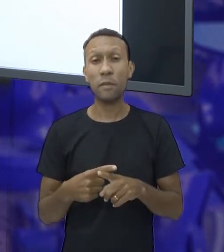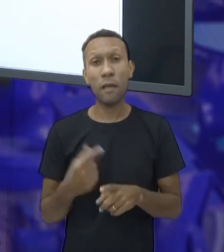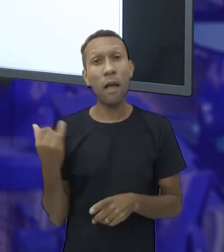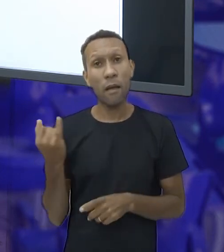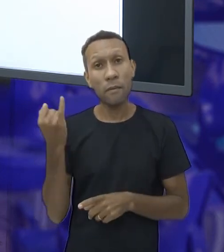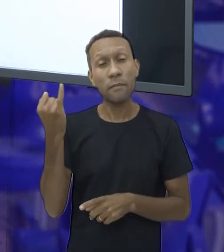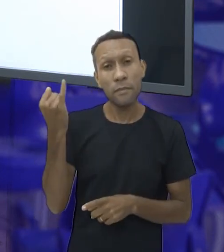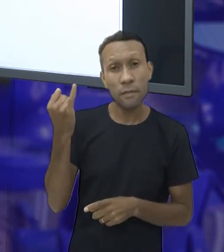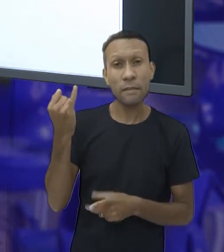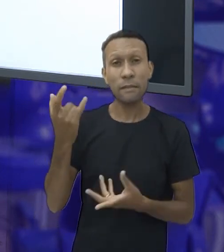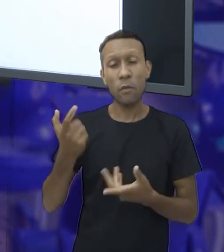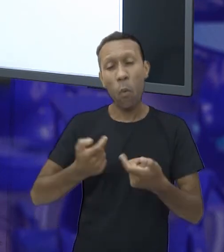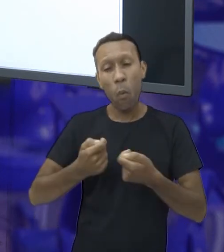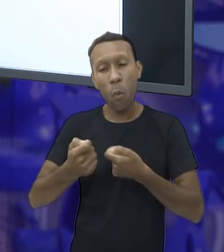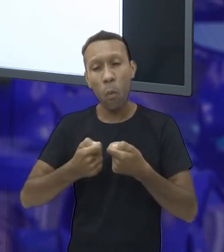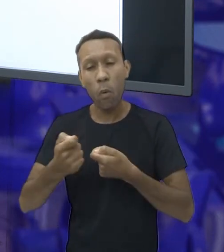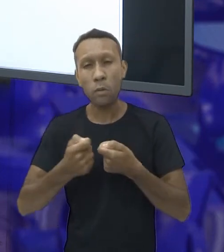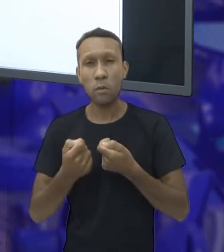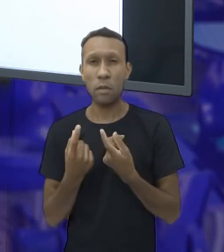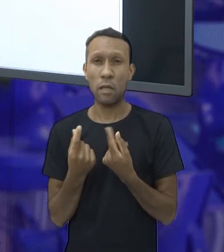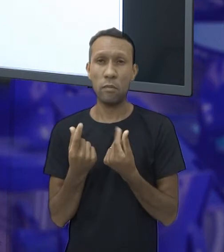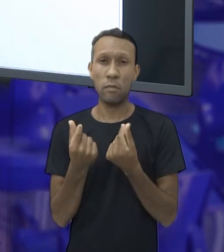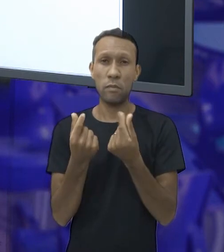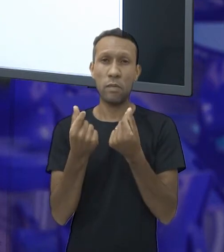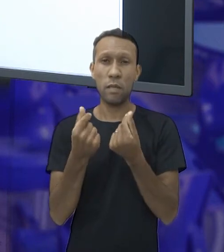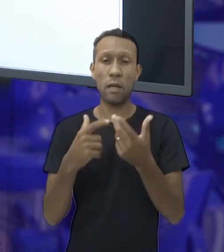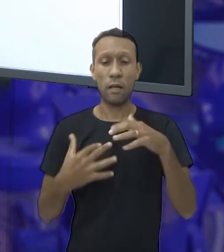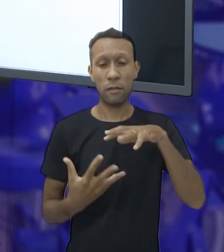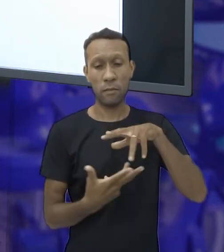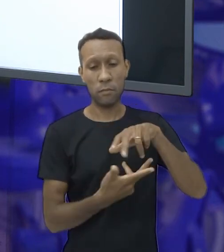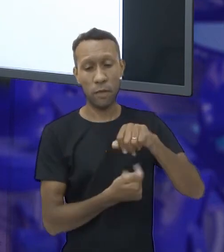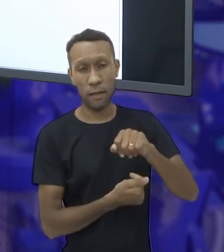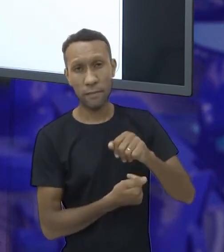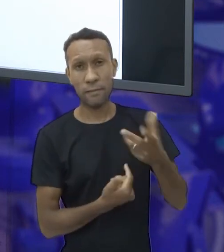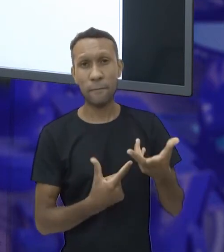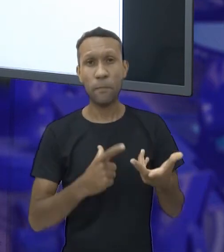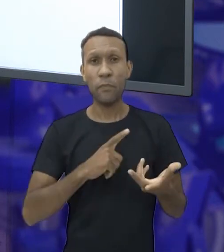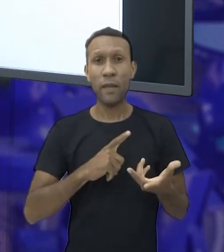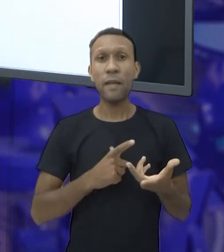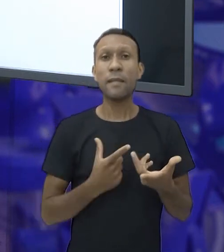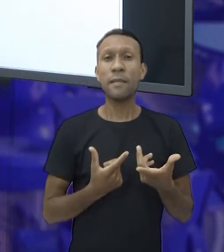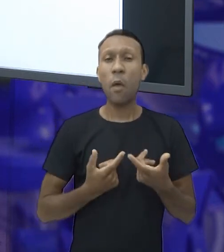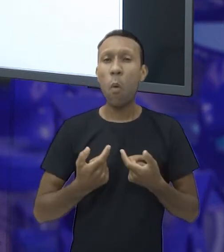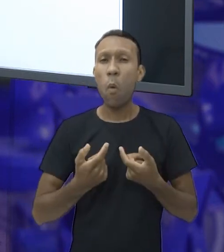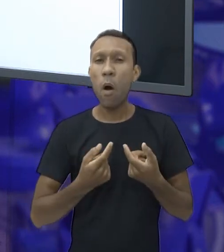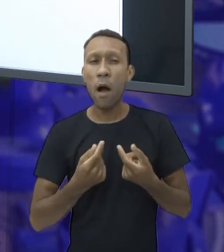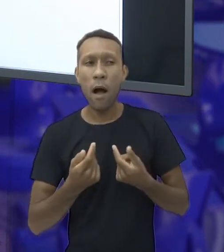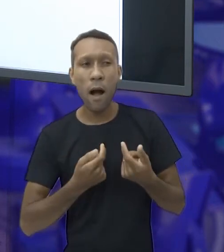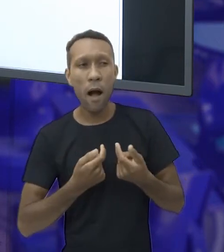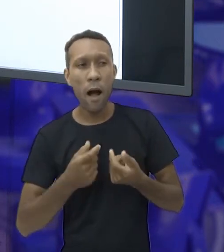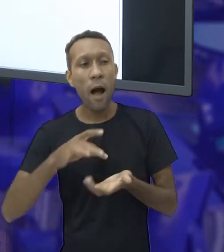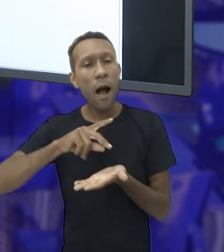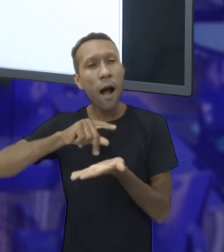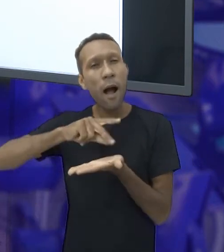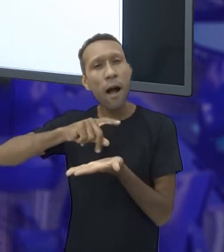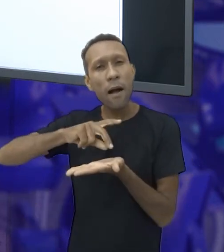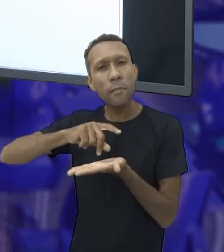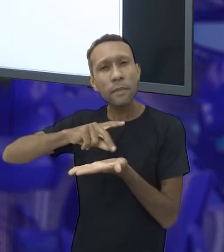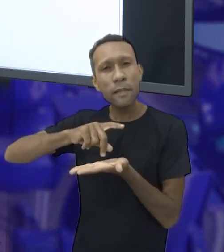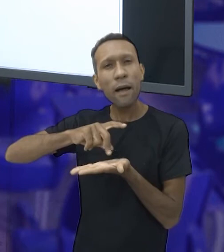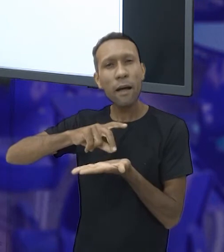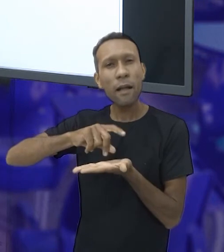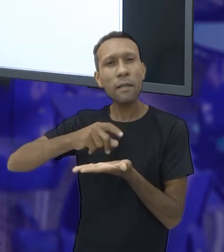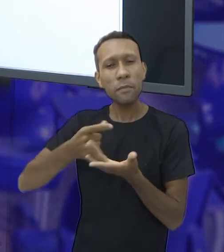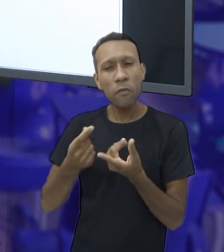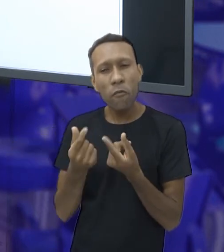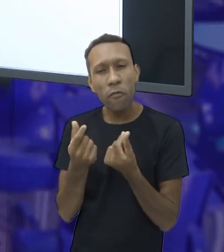têm importância no controle da economia mundial, né? Então nós vamos ter o capitalismo financeiro, né, sendo o que nós